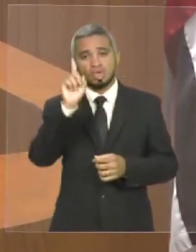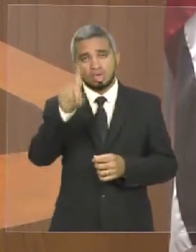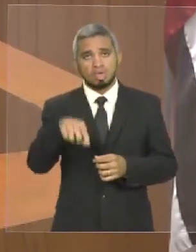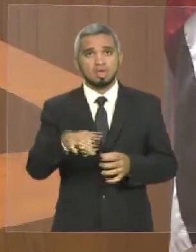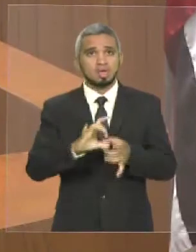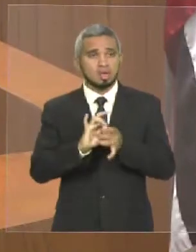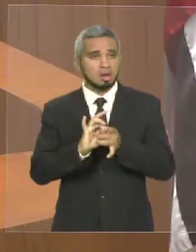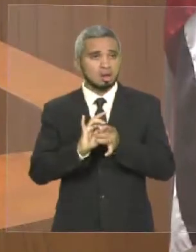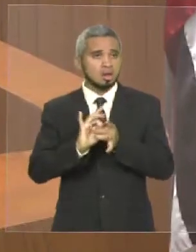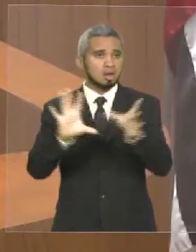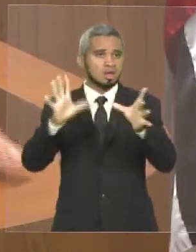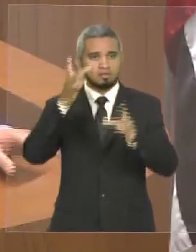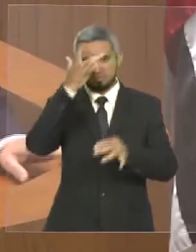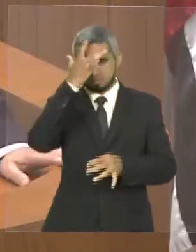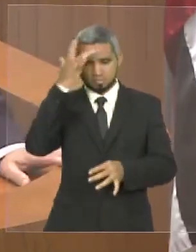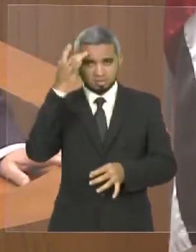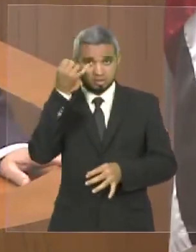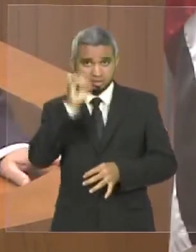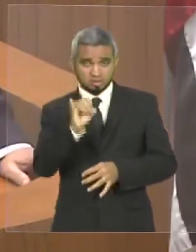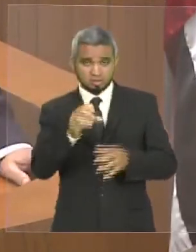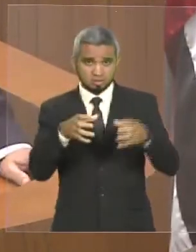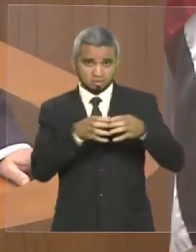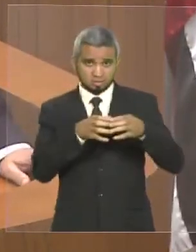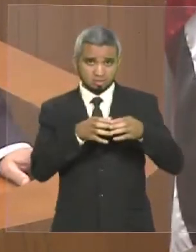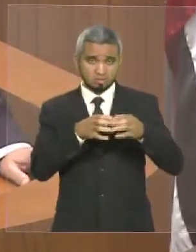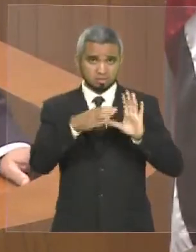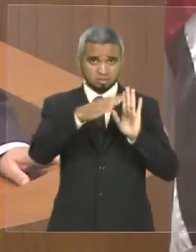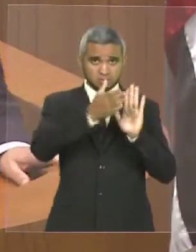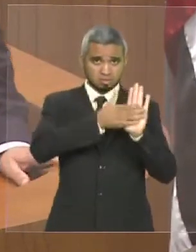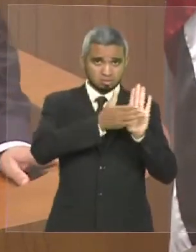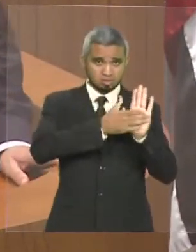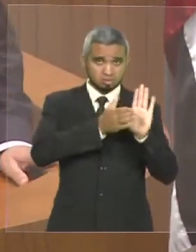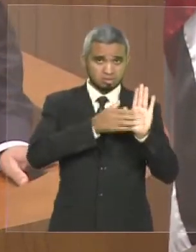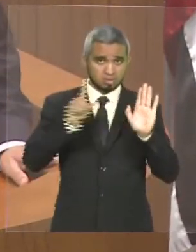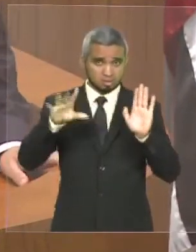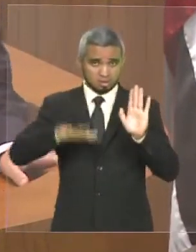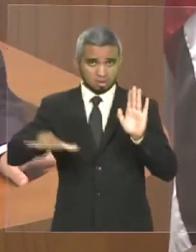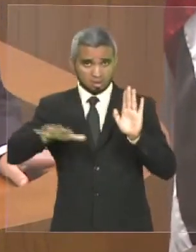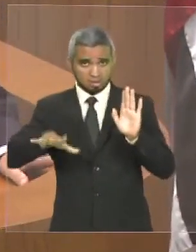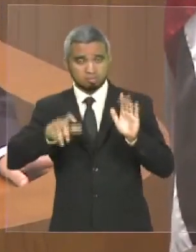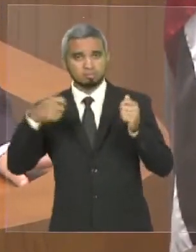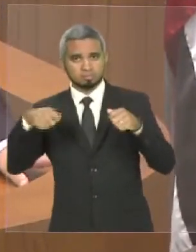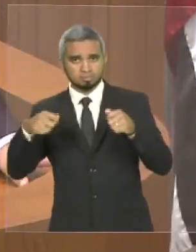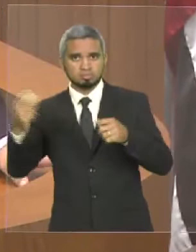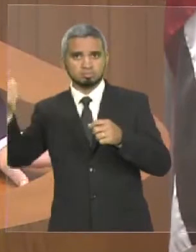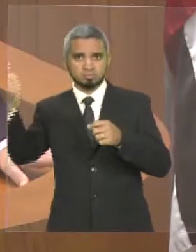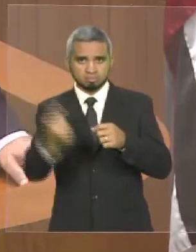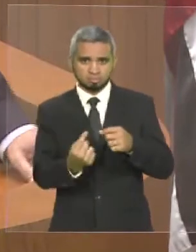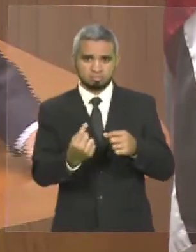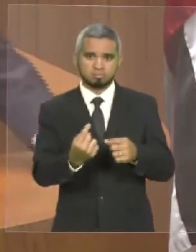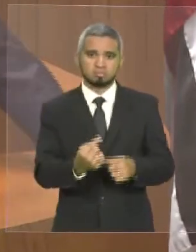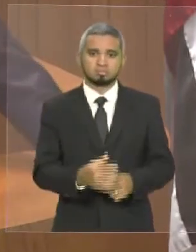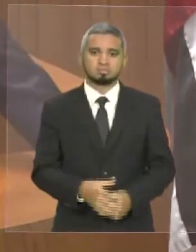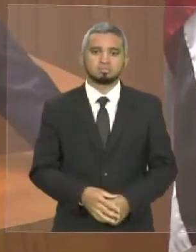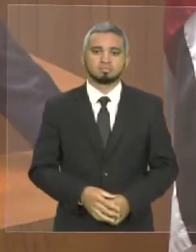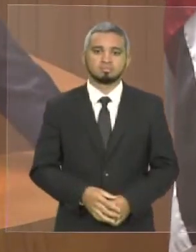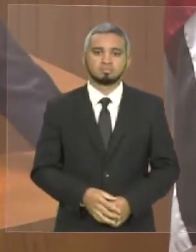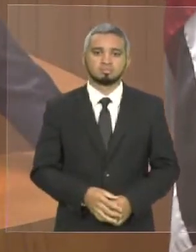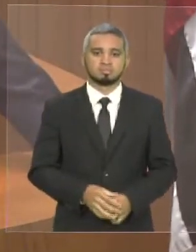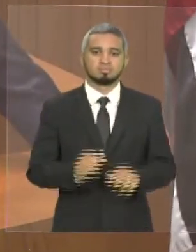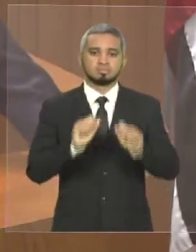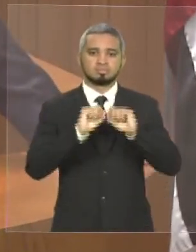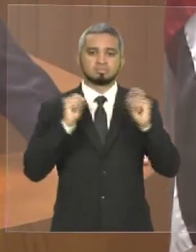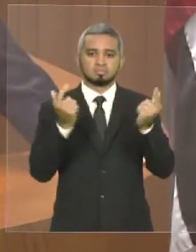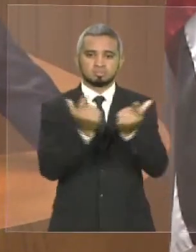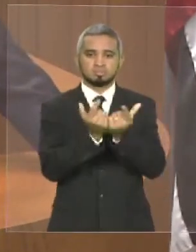qualquer matéria que tramite nesta casa. Essa casa, senhor presidente, tem em sua logomarca o nome A